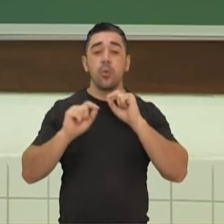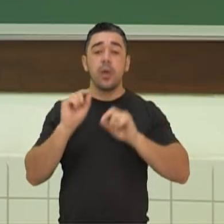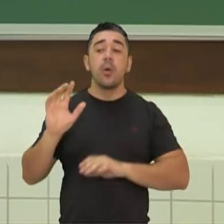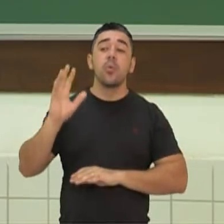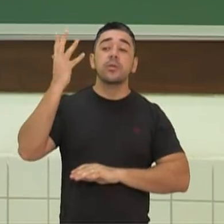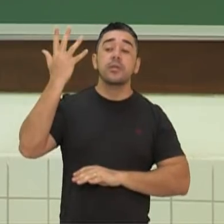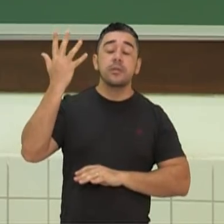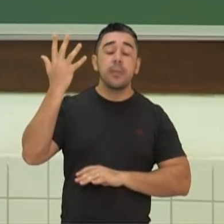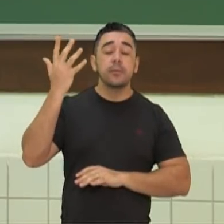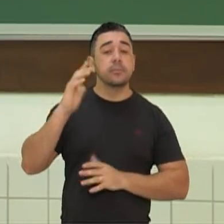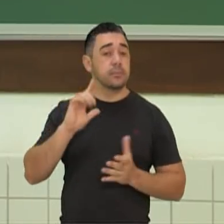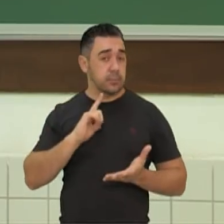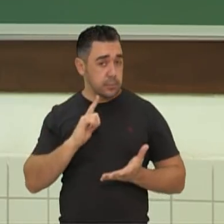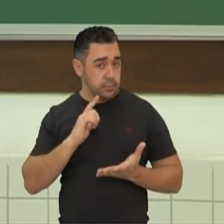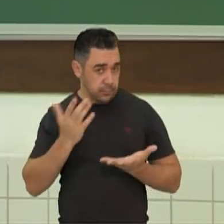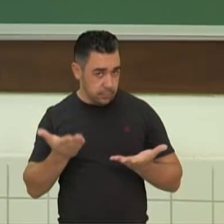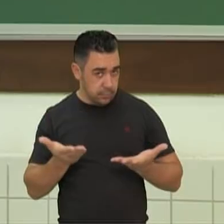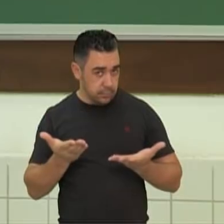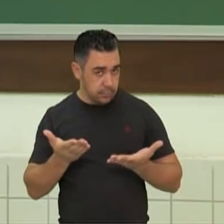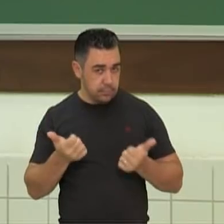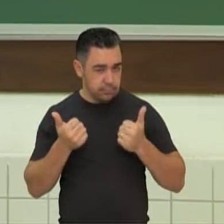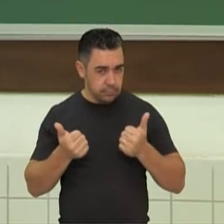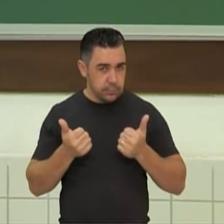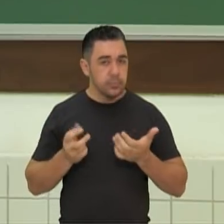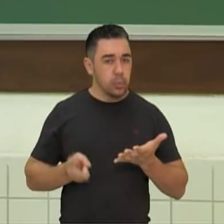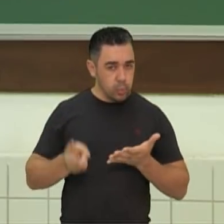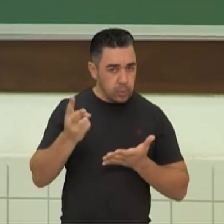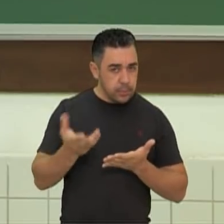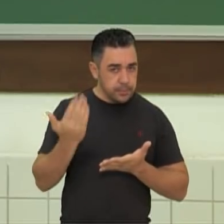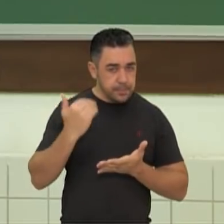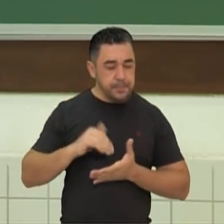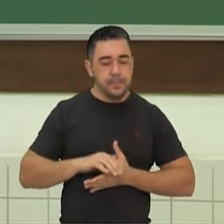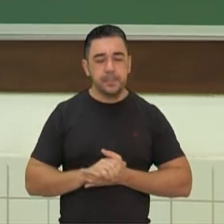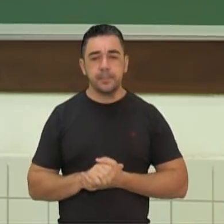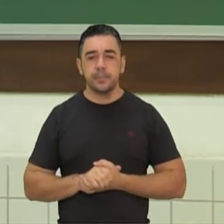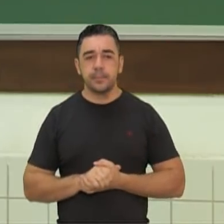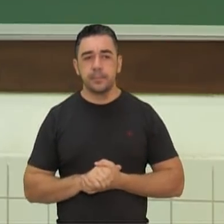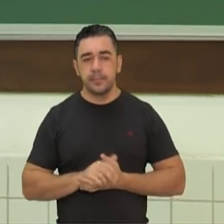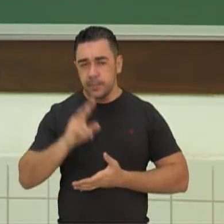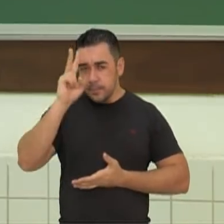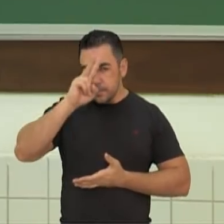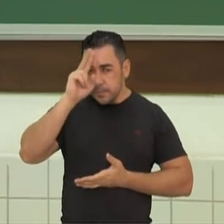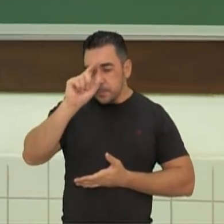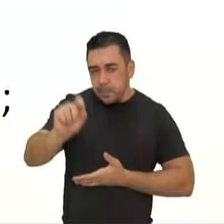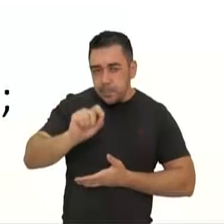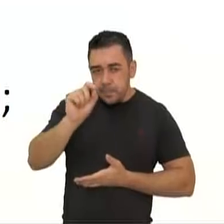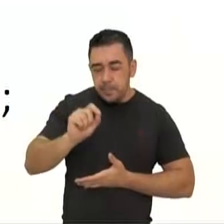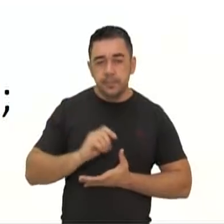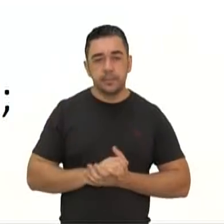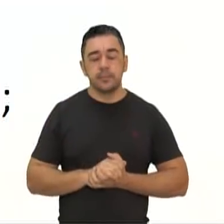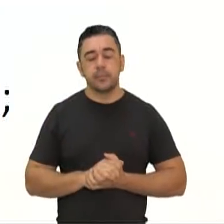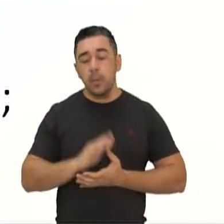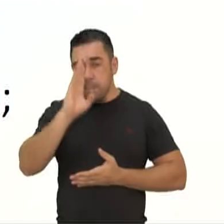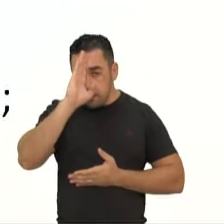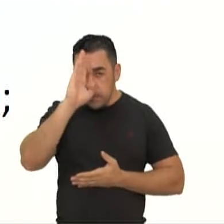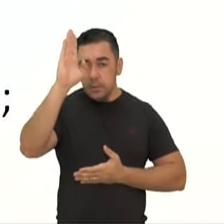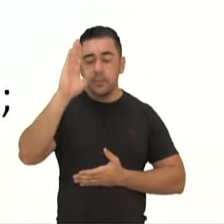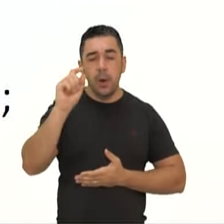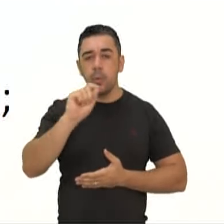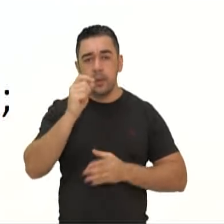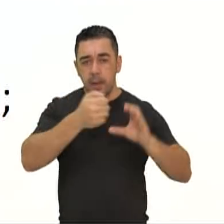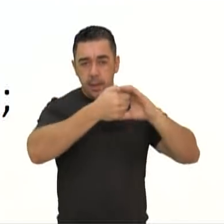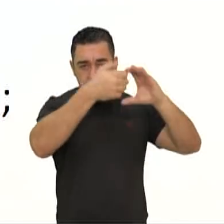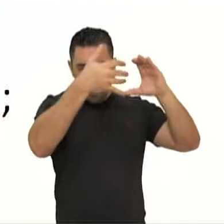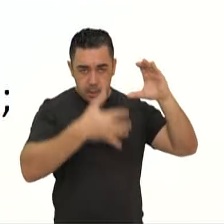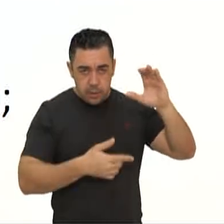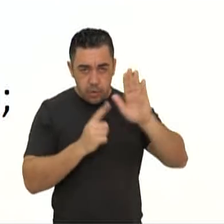um acontecimento. Tranquilo? Valeu? Vamos para a próxima? Relembrando, pessoal, as principais características do